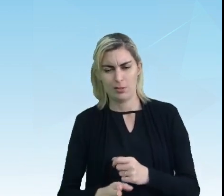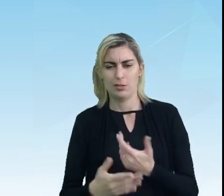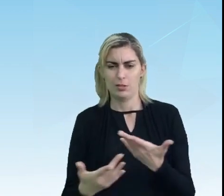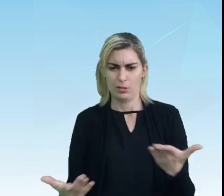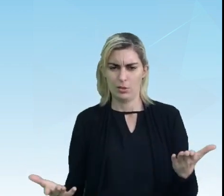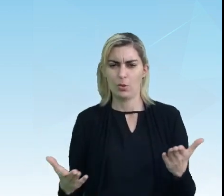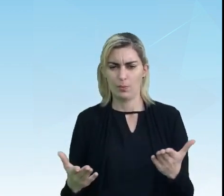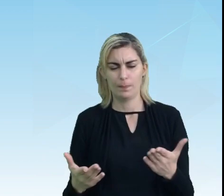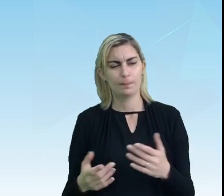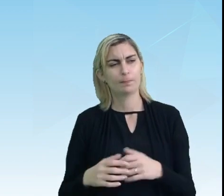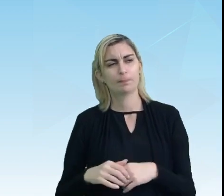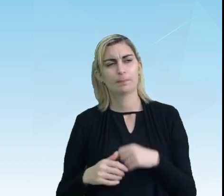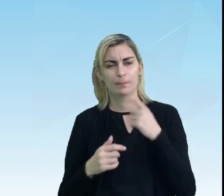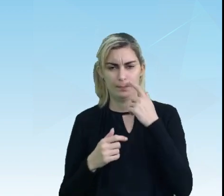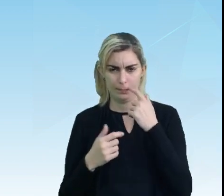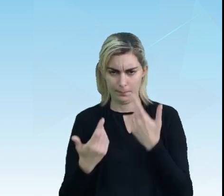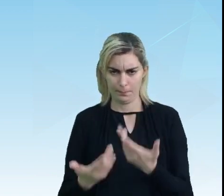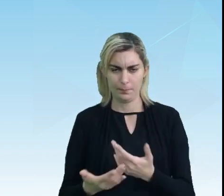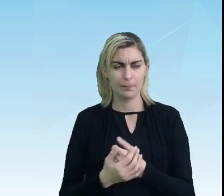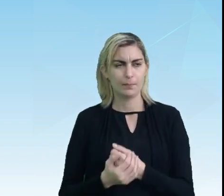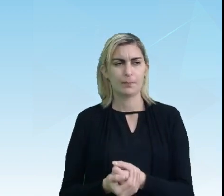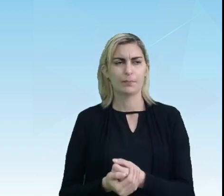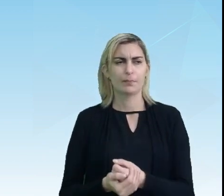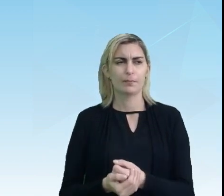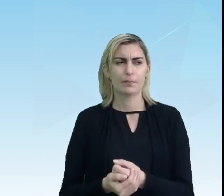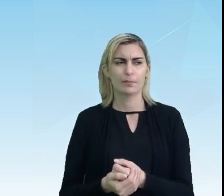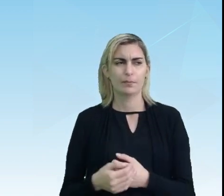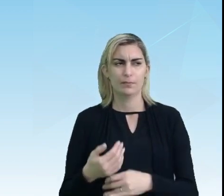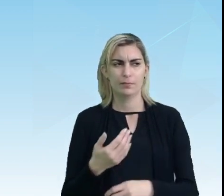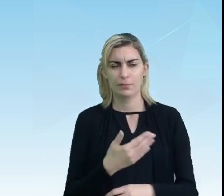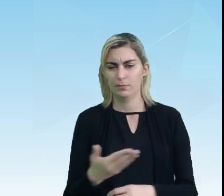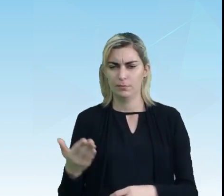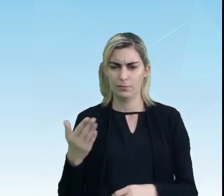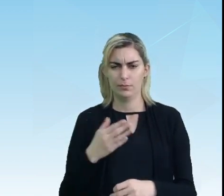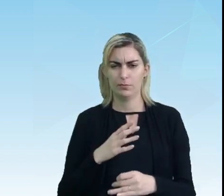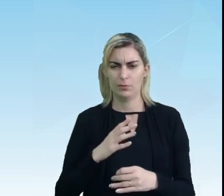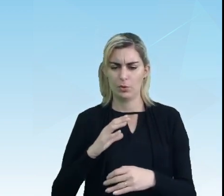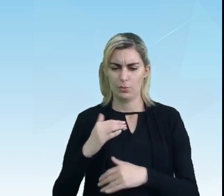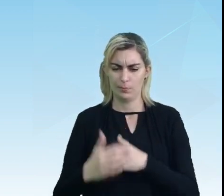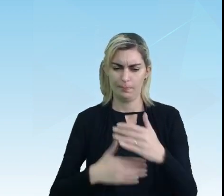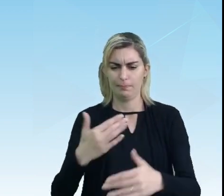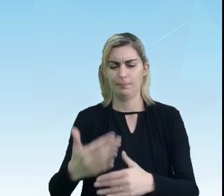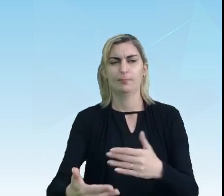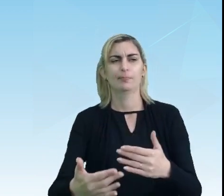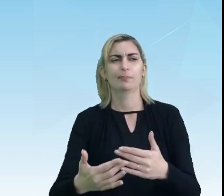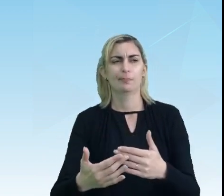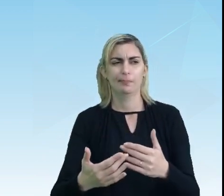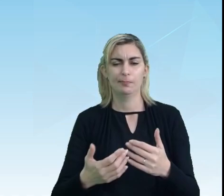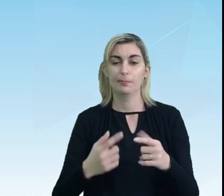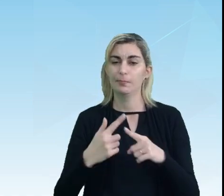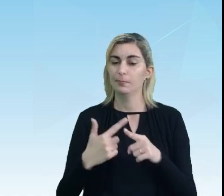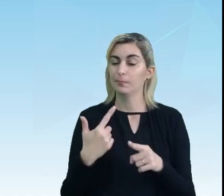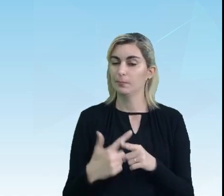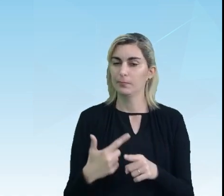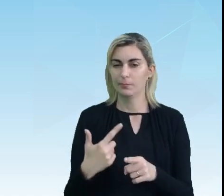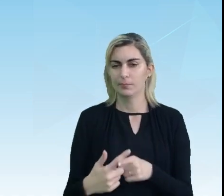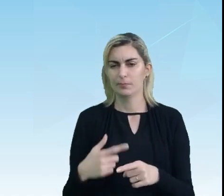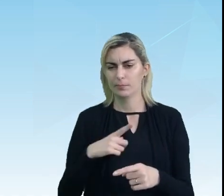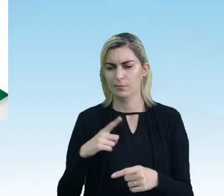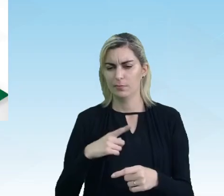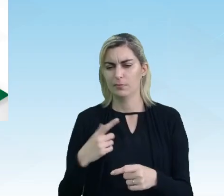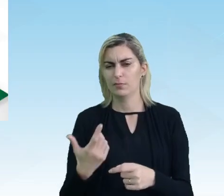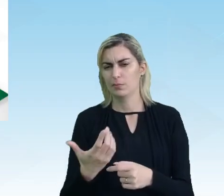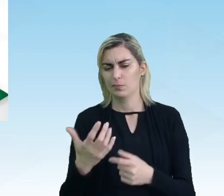etc., no mundial. Tá, meus amores? As consequências ainda são muito gritantes. Por quê? Vem os